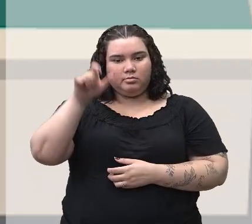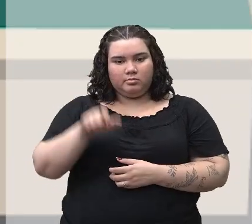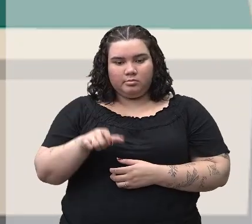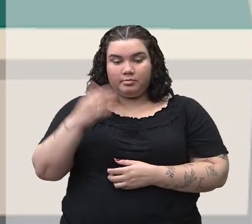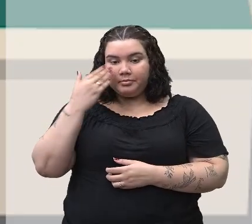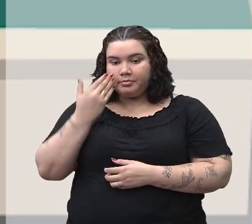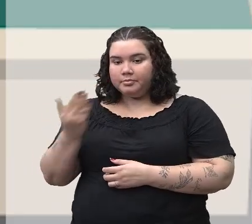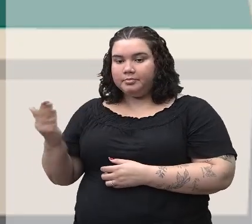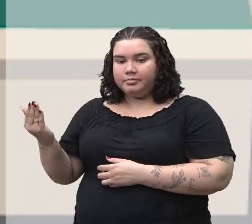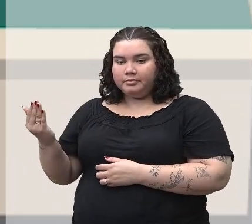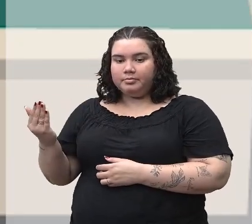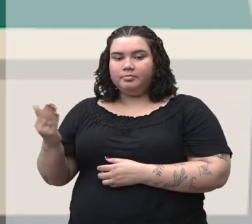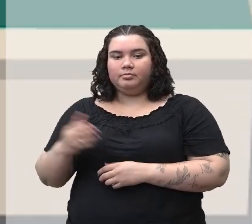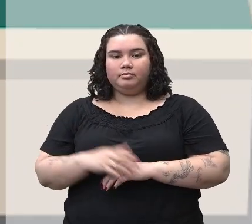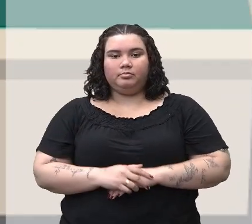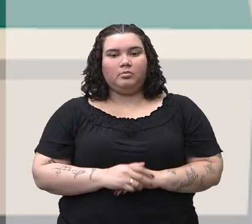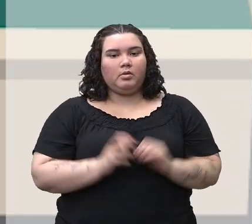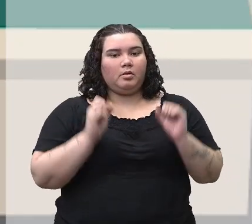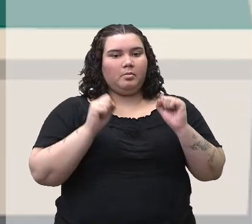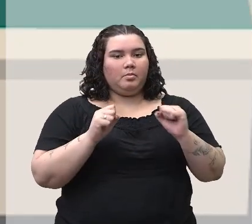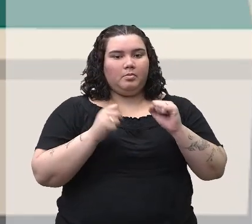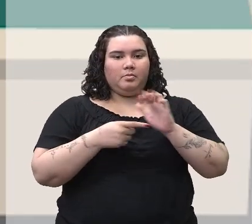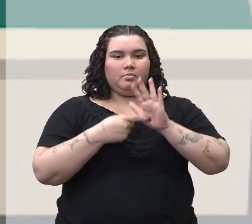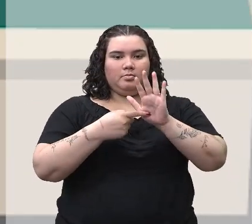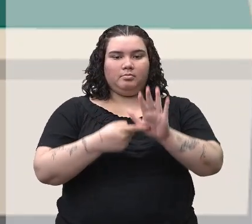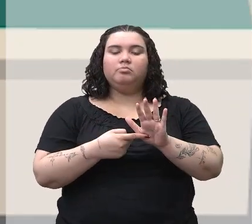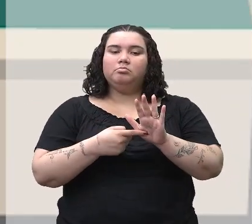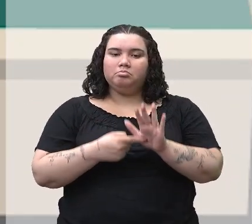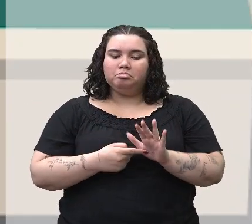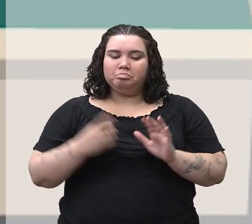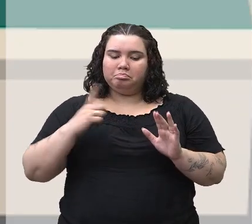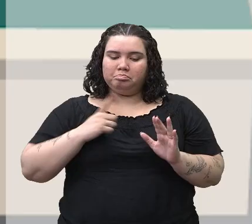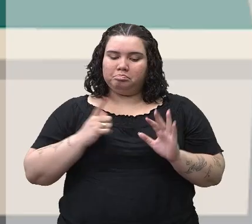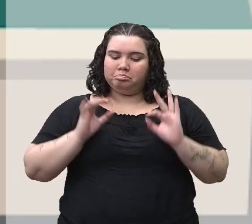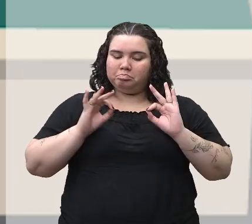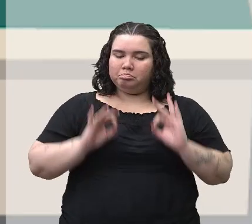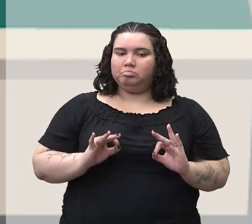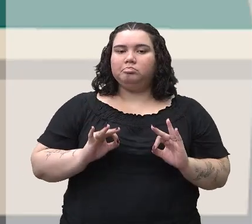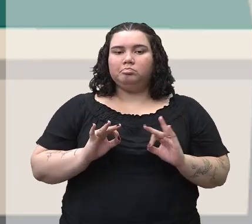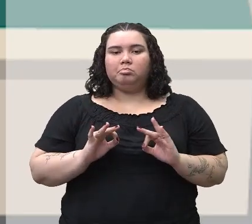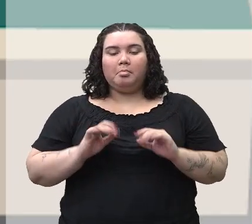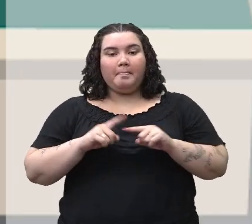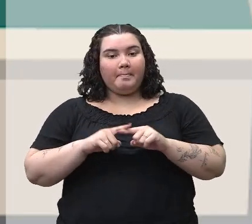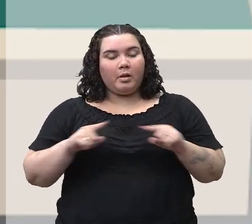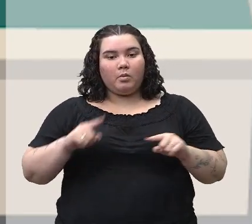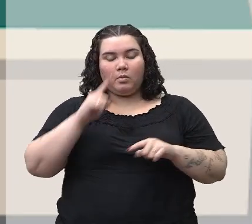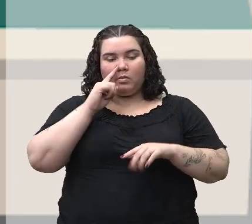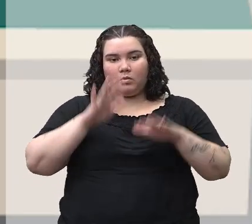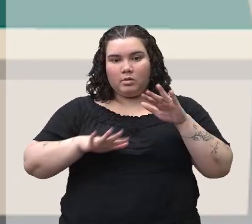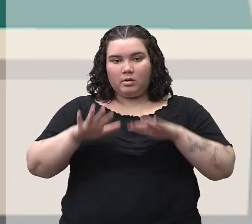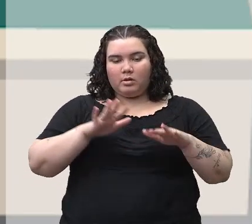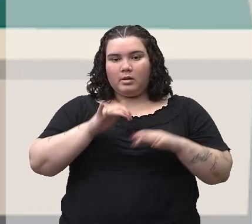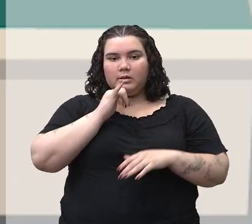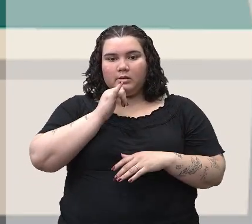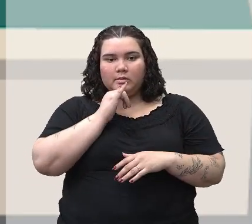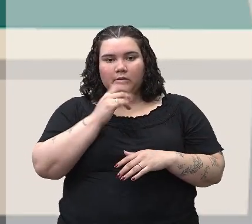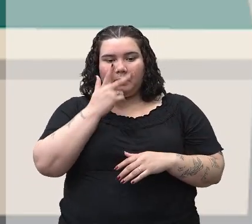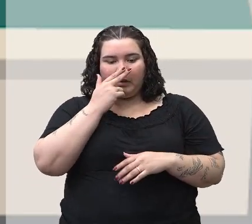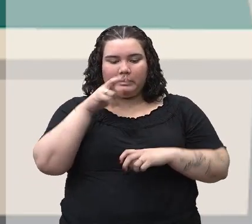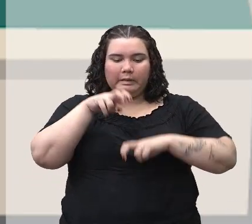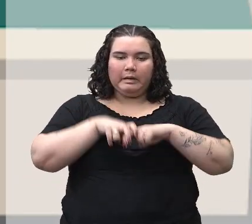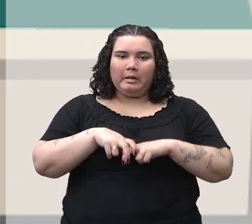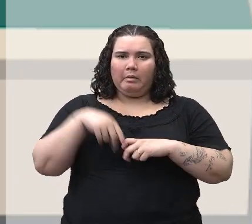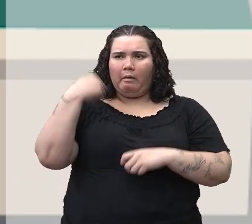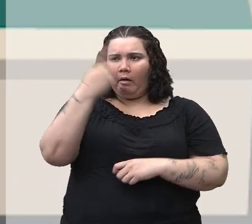elas estão cruzadas, elas podem demonstrar confiança e firmeza, mas cuidado para não ficar uma conversa inteira nessa